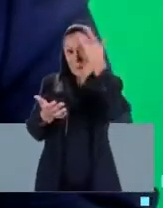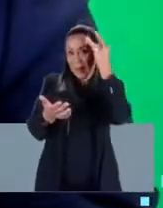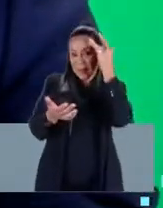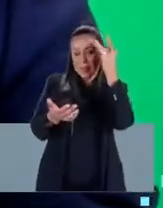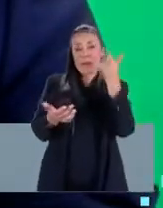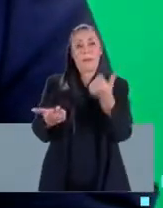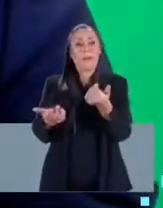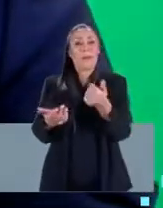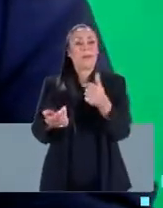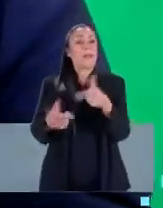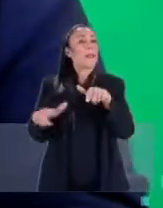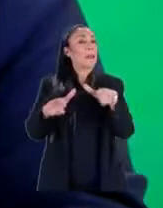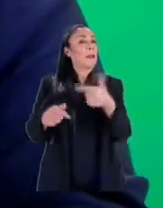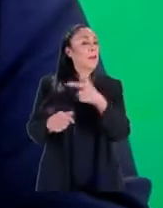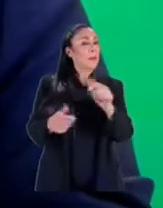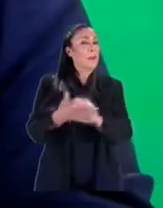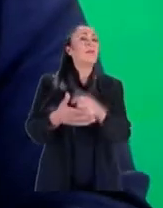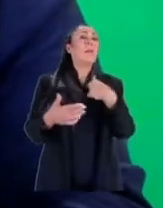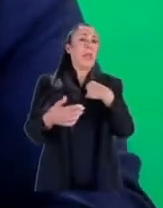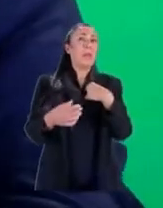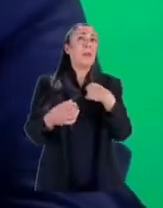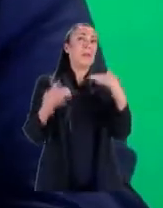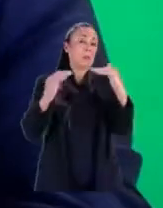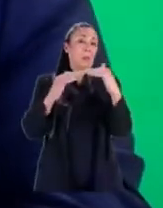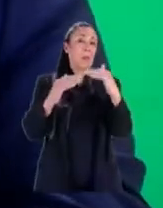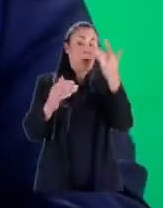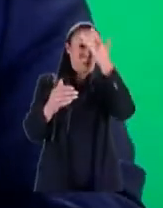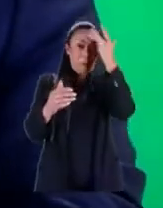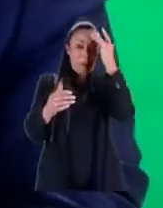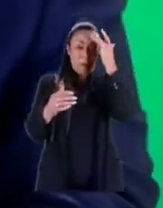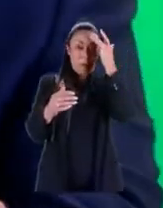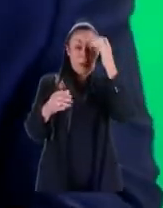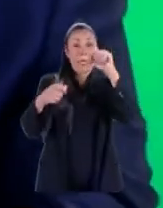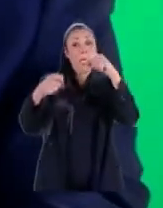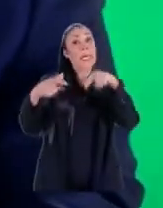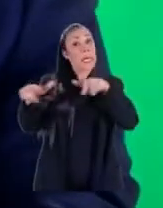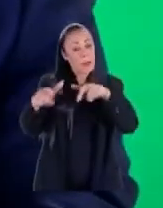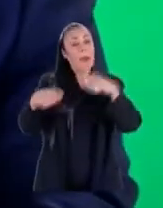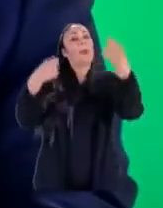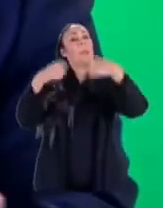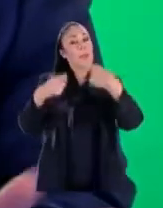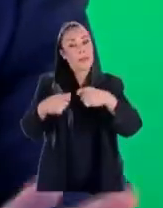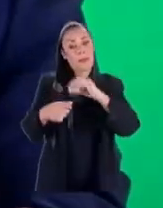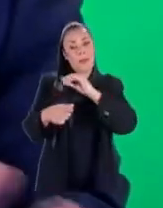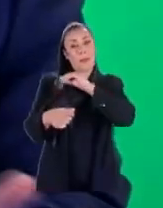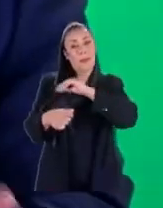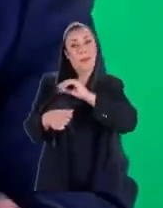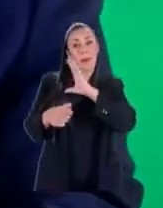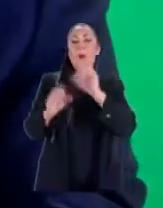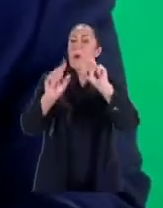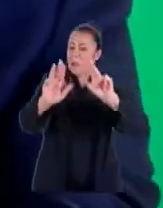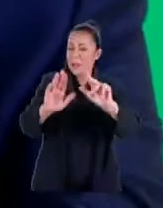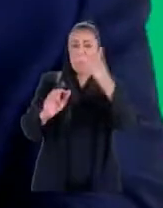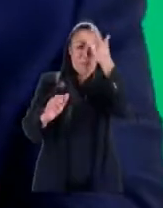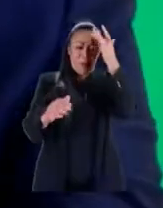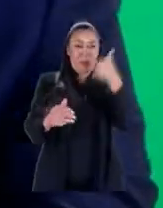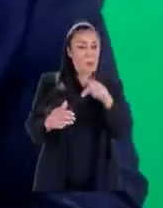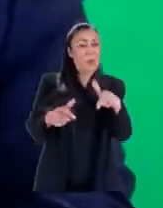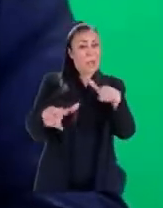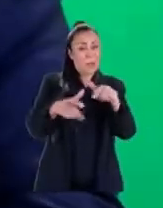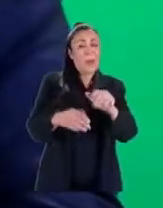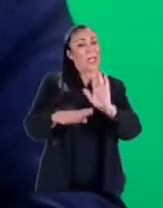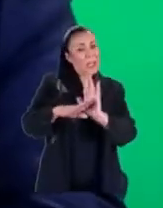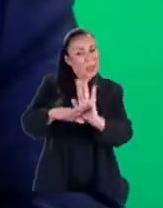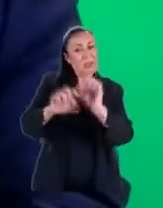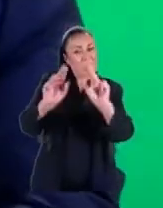está sem trabalho. Eu sou a favor de dar dinheiro para quem está trabalhando. Porque pode até dar para quem está sem trabalho, dar lá